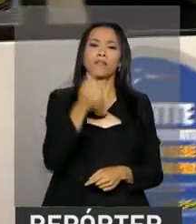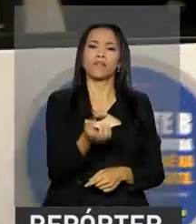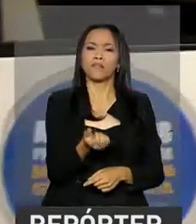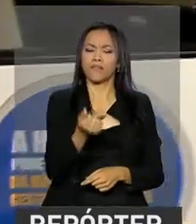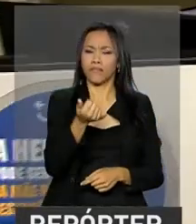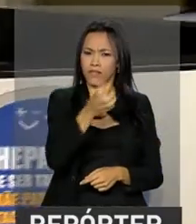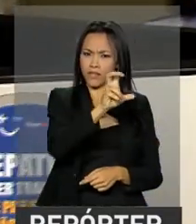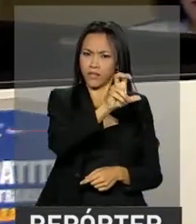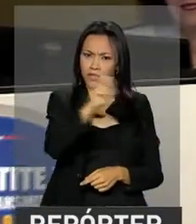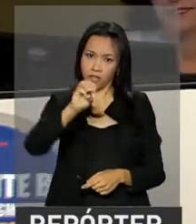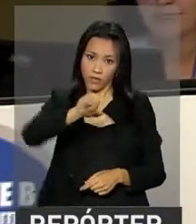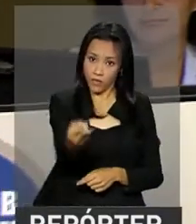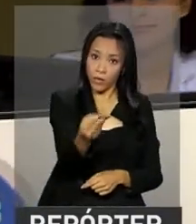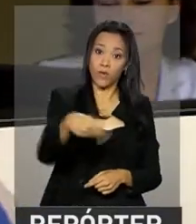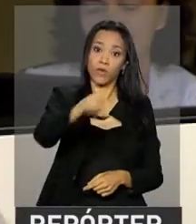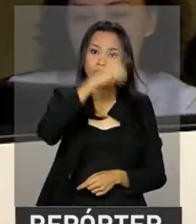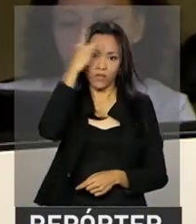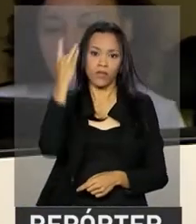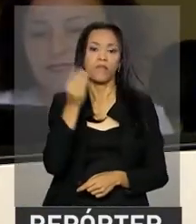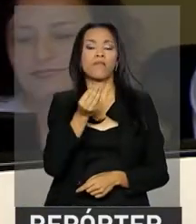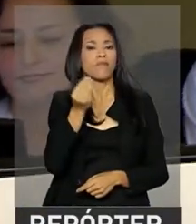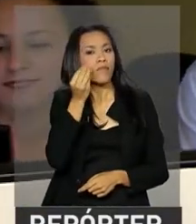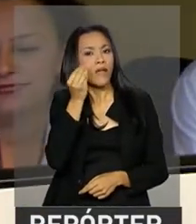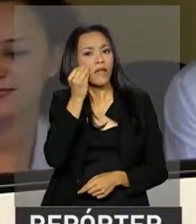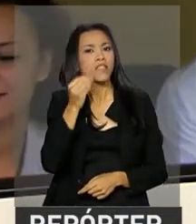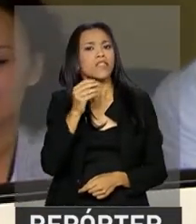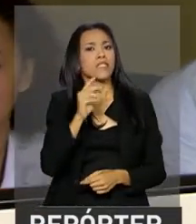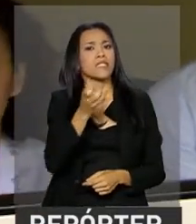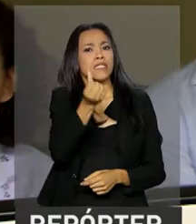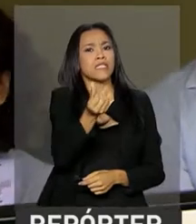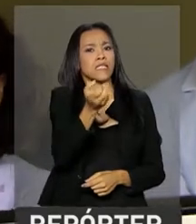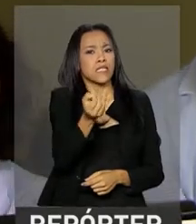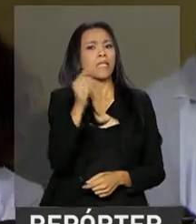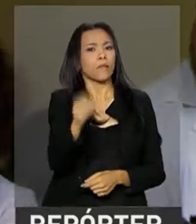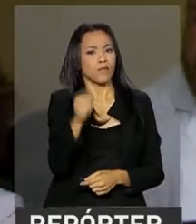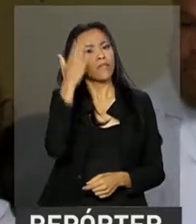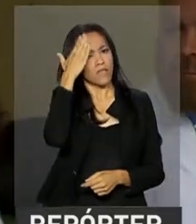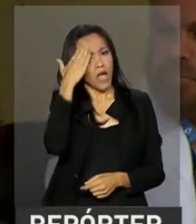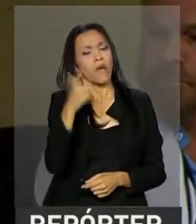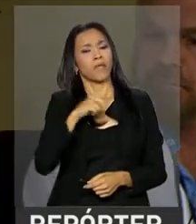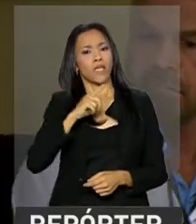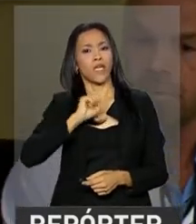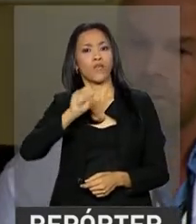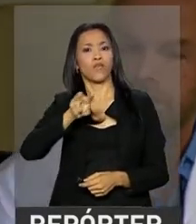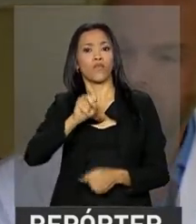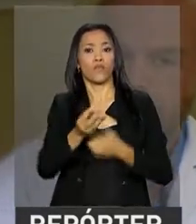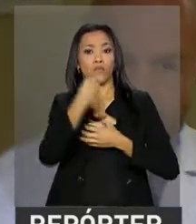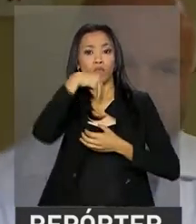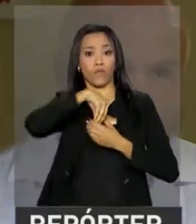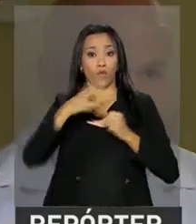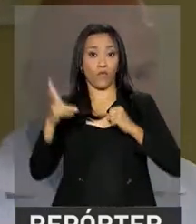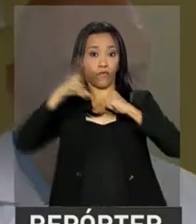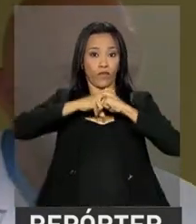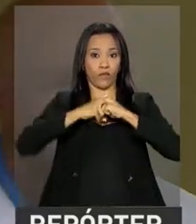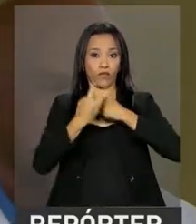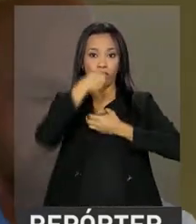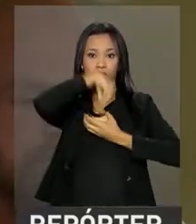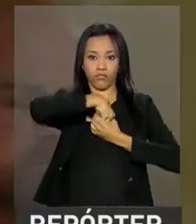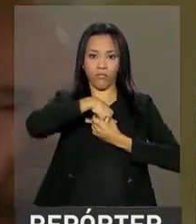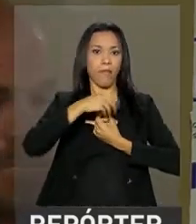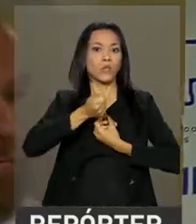hiv e cerca de 260 mil até sabem que convivem com o vírus mas ainda não tomou o coquetel já cerca de